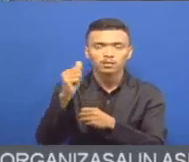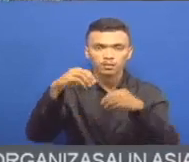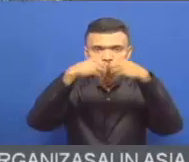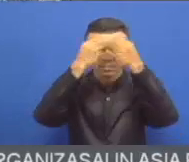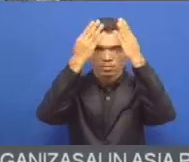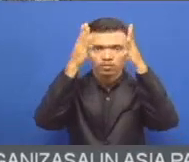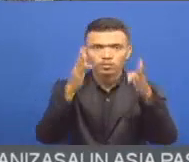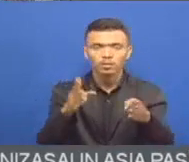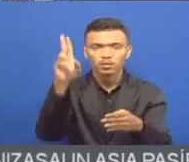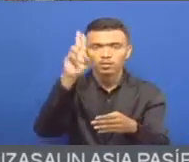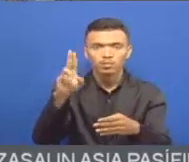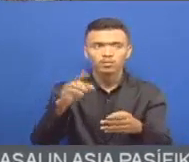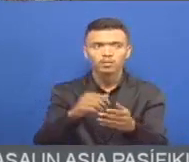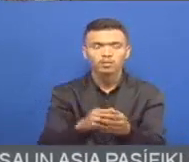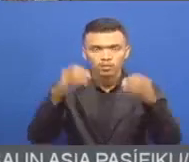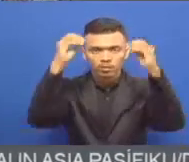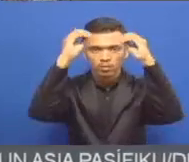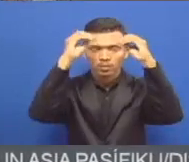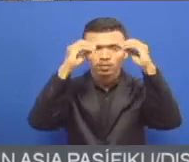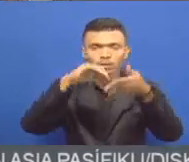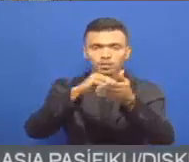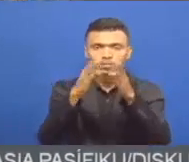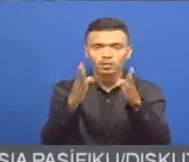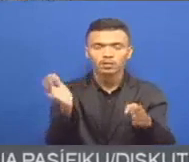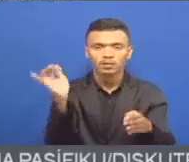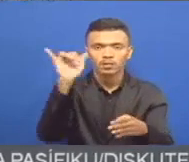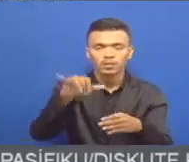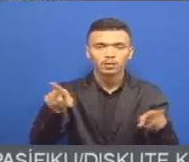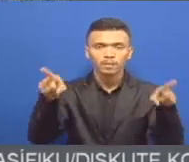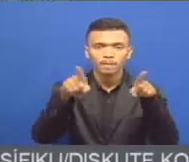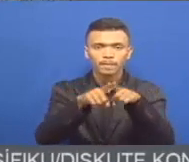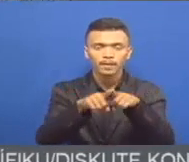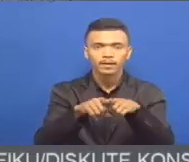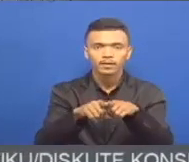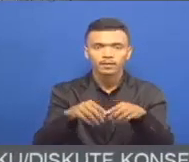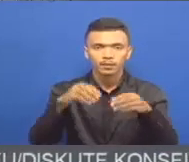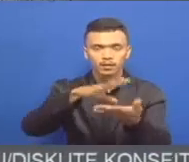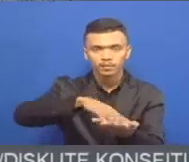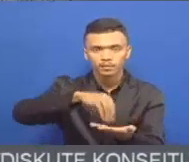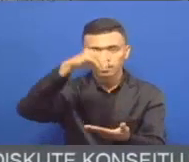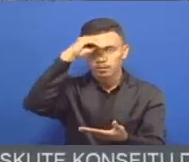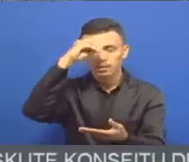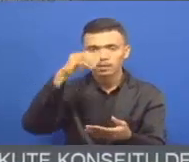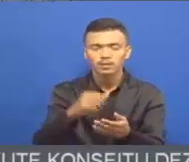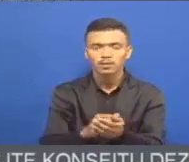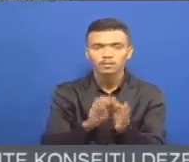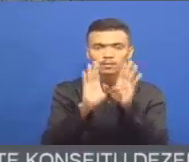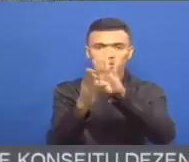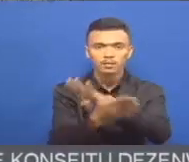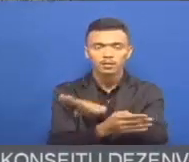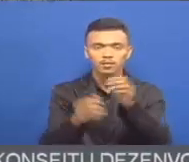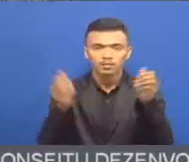utiliza resiklajeng hodi hanoring estudante sira. Ida ne fundesang konsidera hanesang meio de aprendizagem. Nebe sai